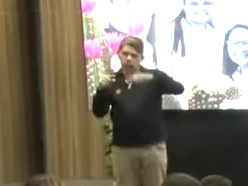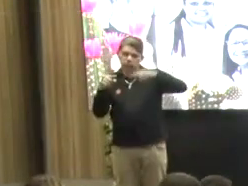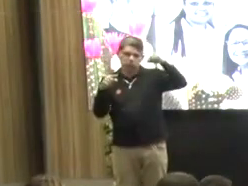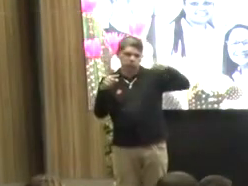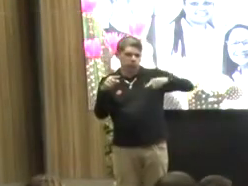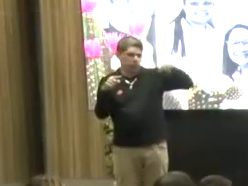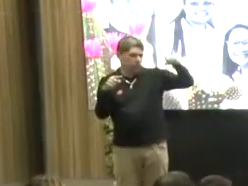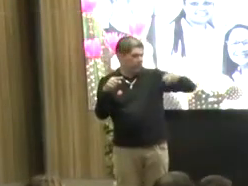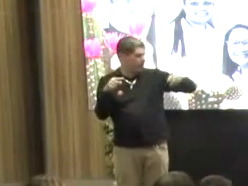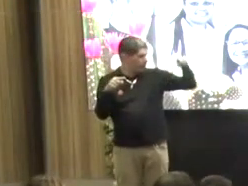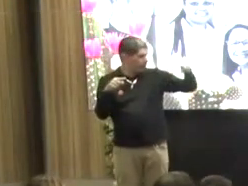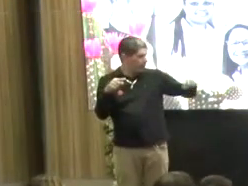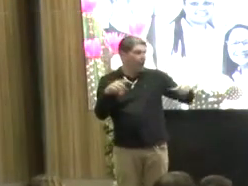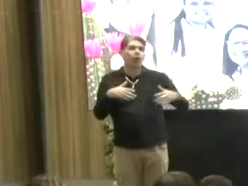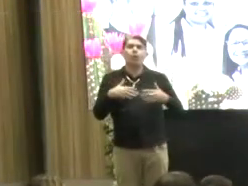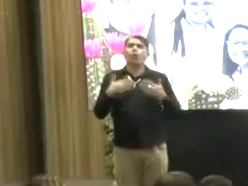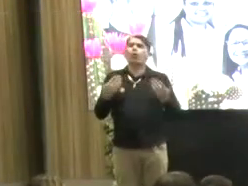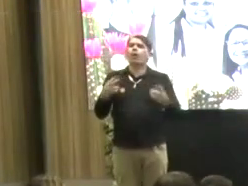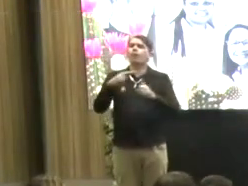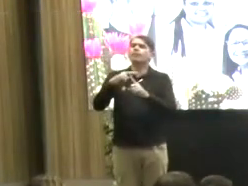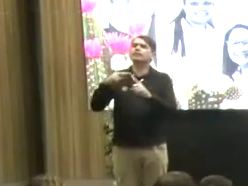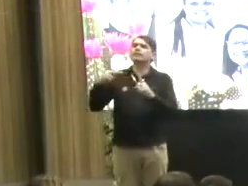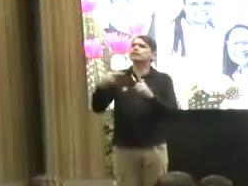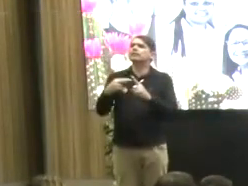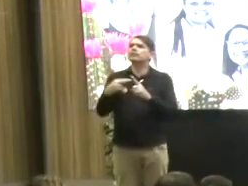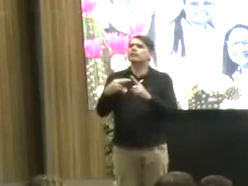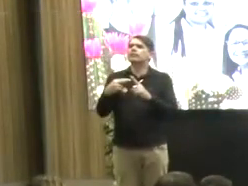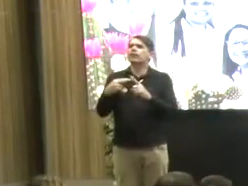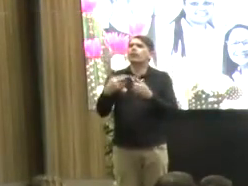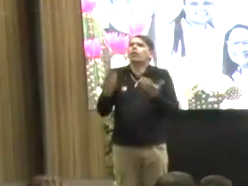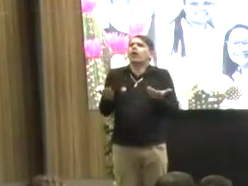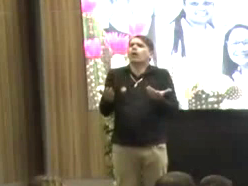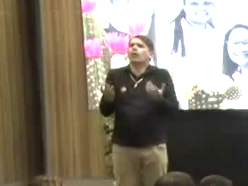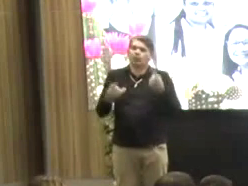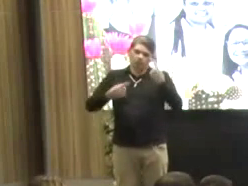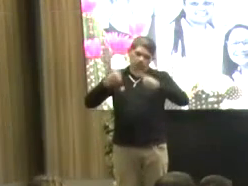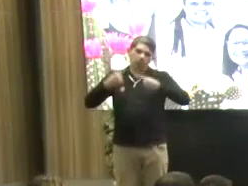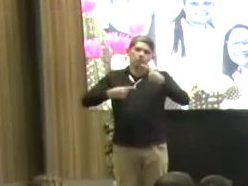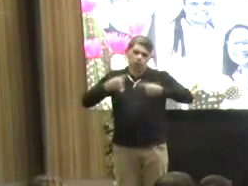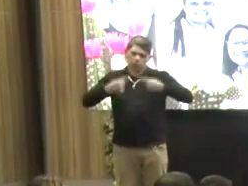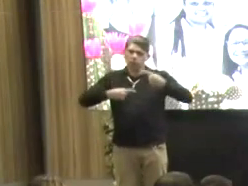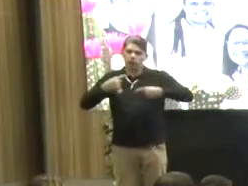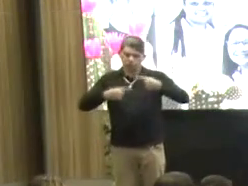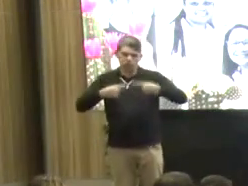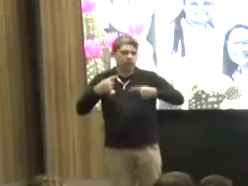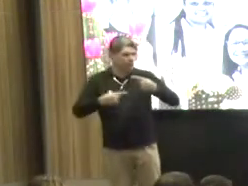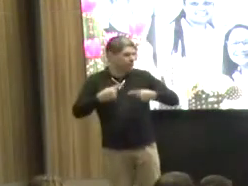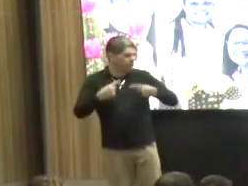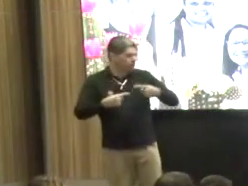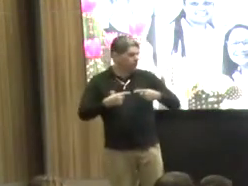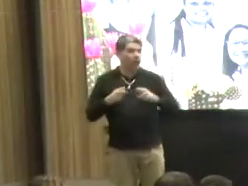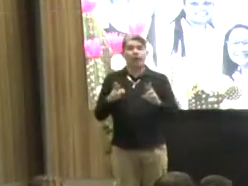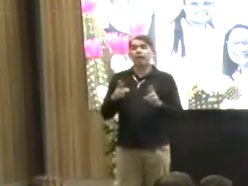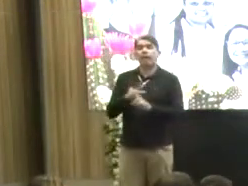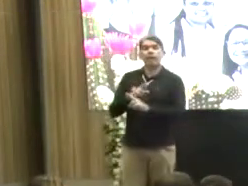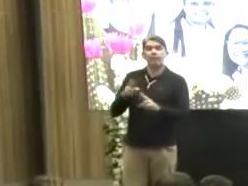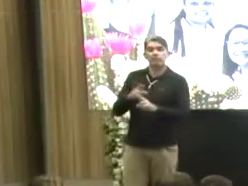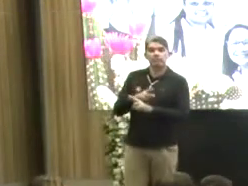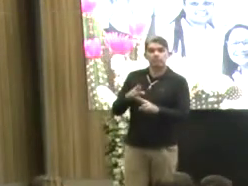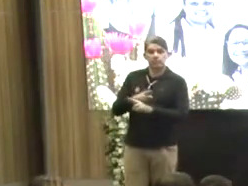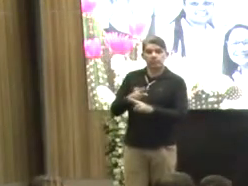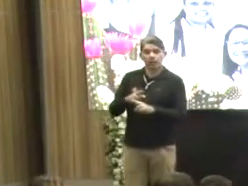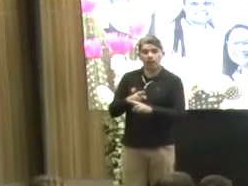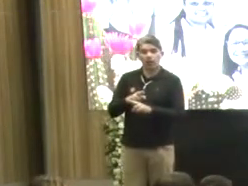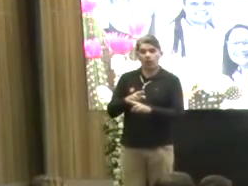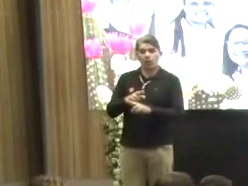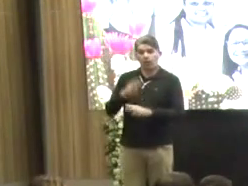pergunta, qual é o prisma? É o prisma político. É o prisma político, é o prisma da minha relação, da minha implicação com o